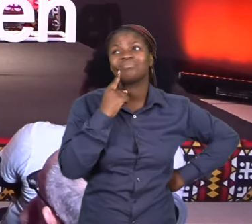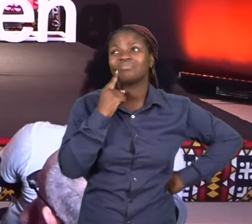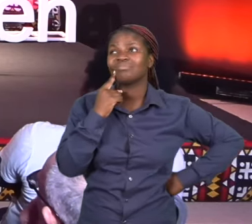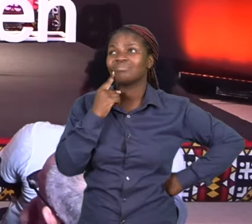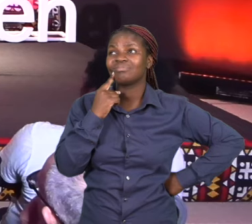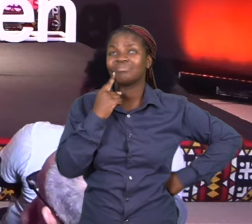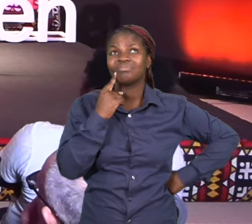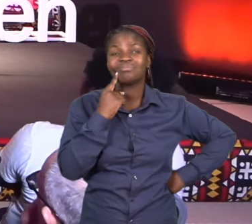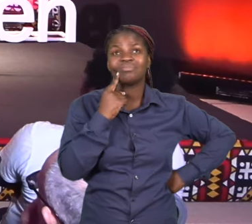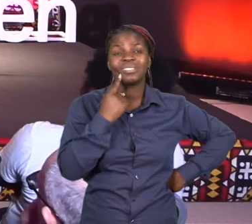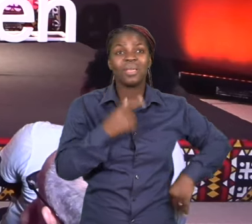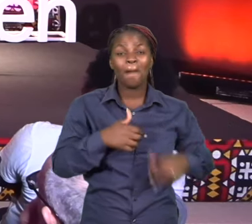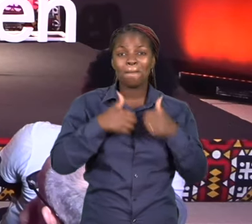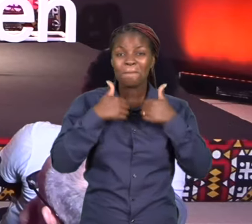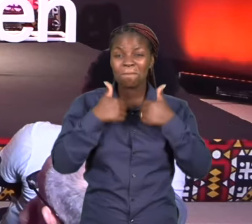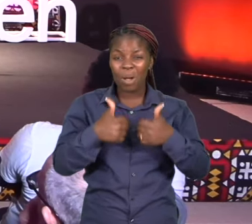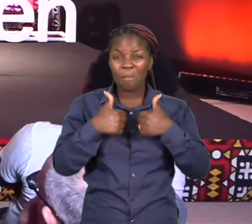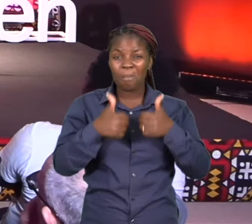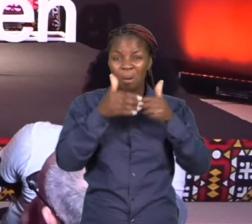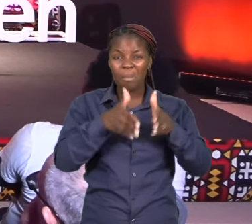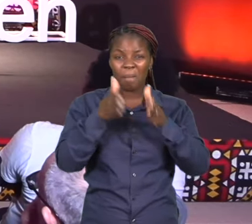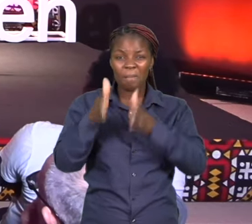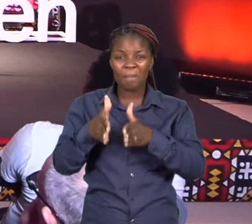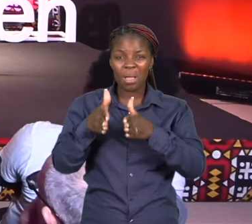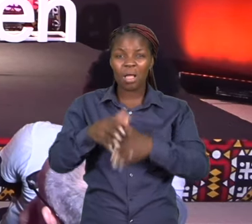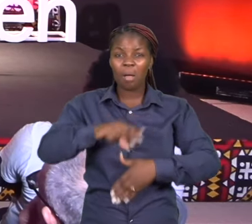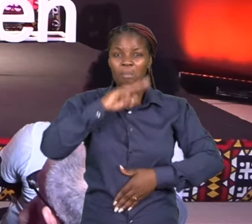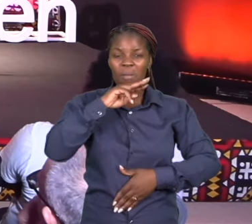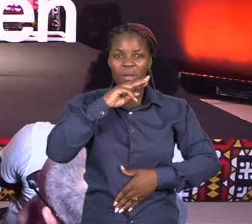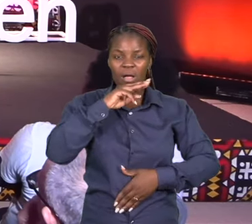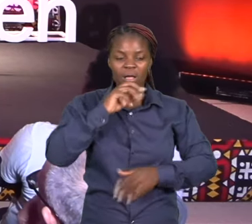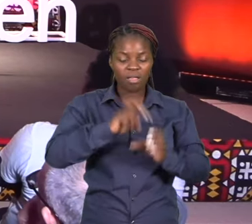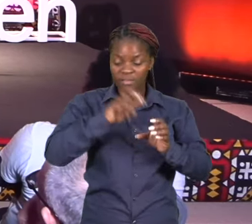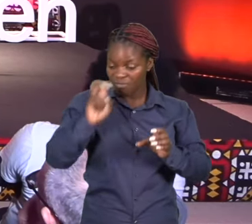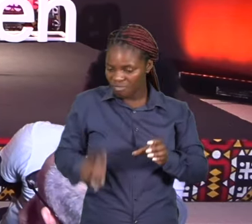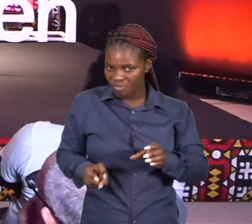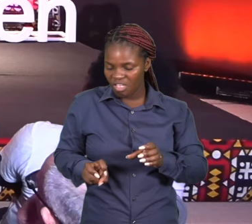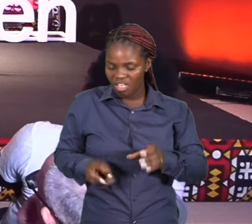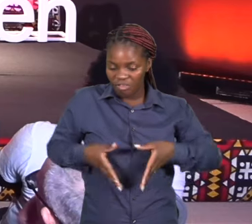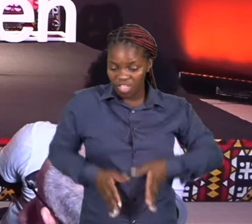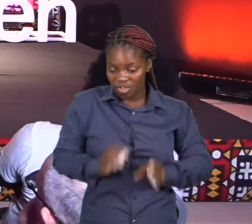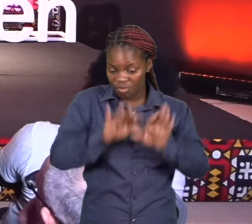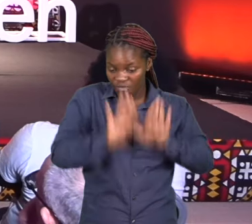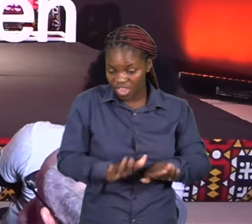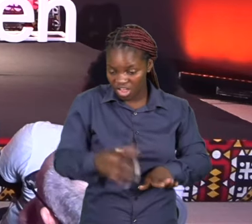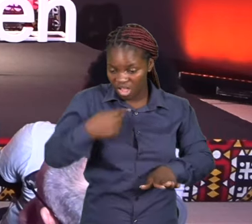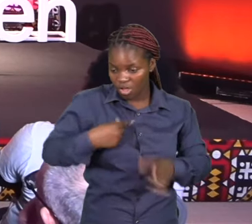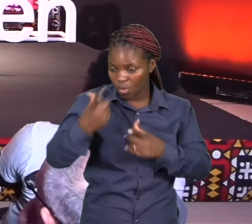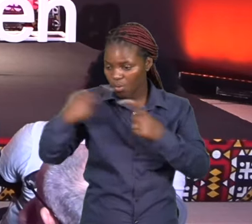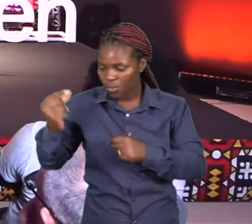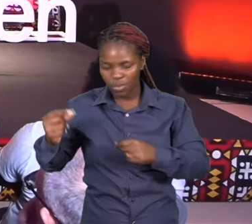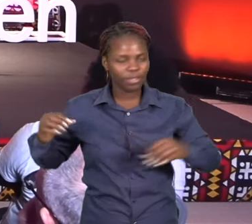mães não deixam seus filhos para trás quando embarcam para uma aventura ou de um outro lado as boas